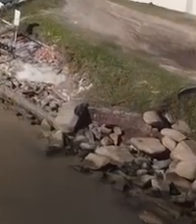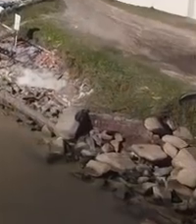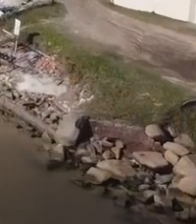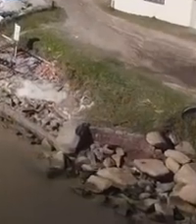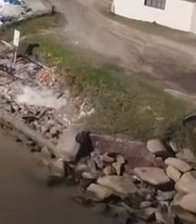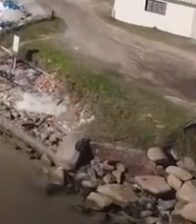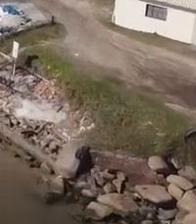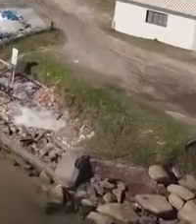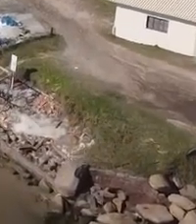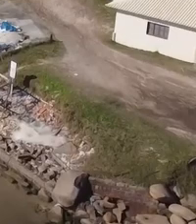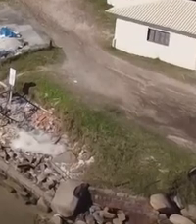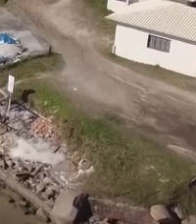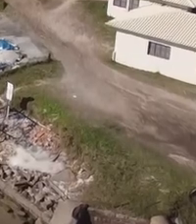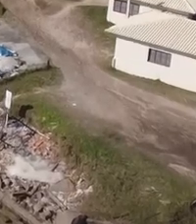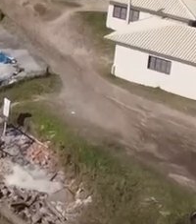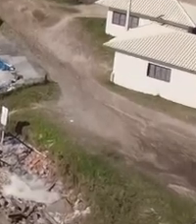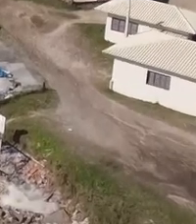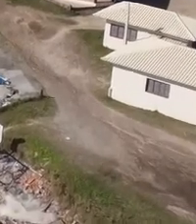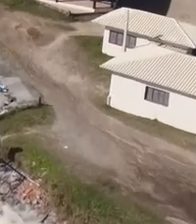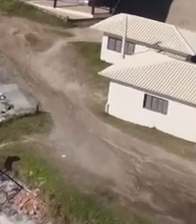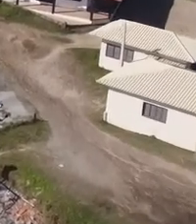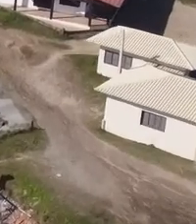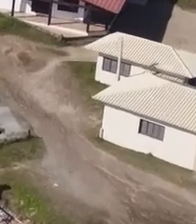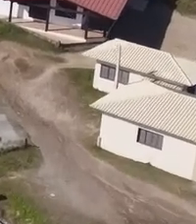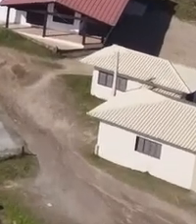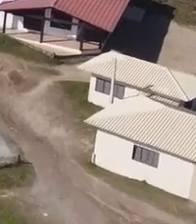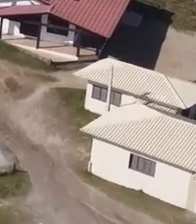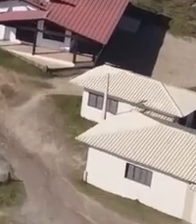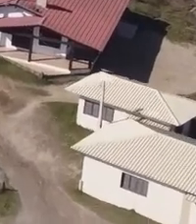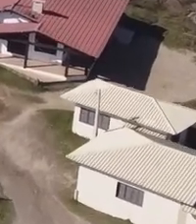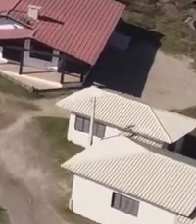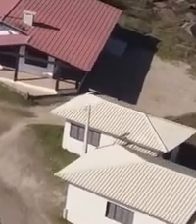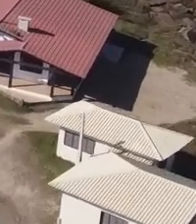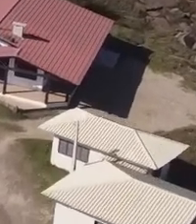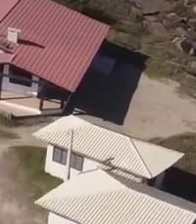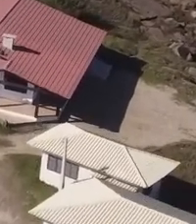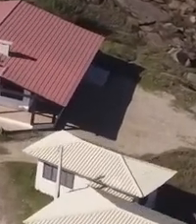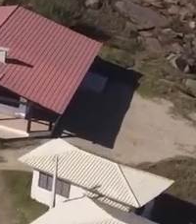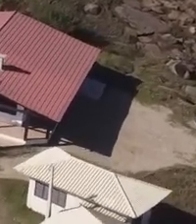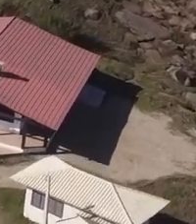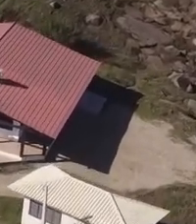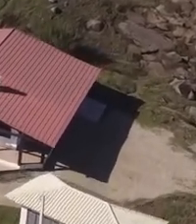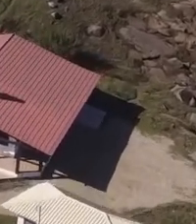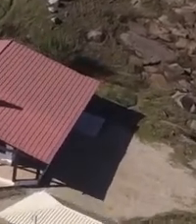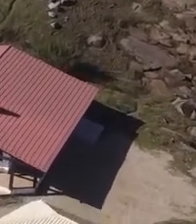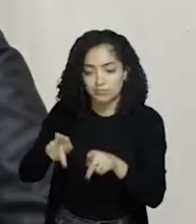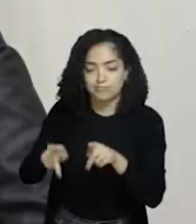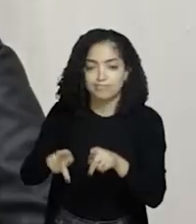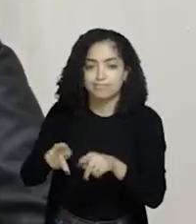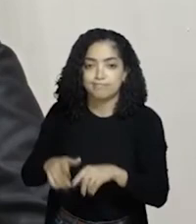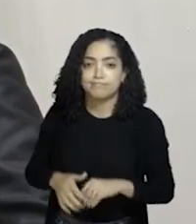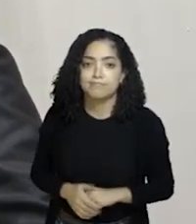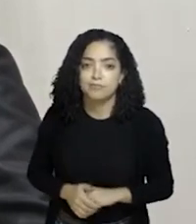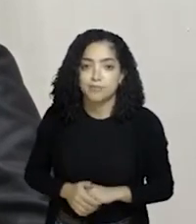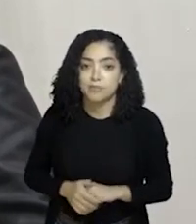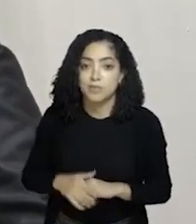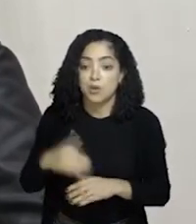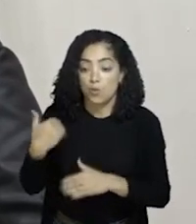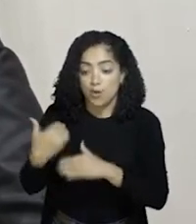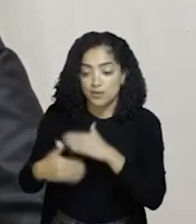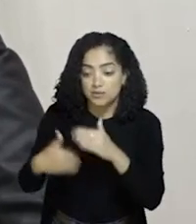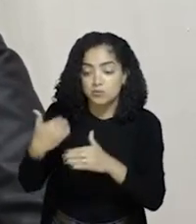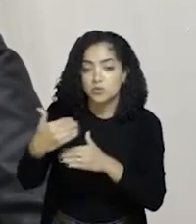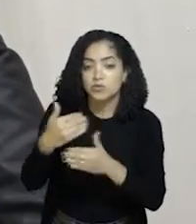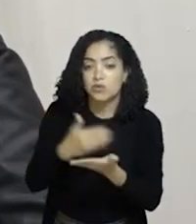prejudicar a subsistência dos pescadores e de várias outras categorias de trabalhadores da região esse processo ele